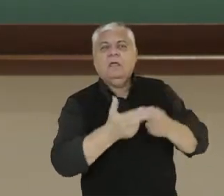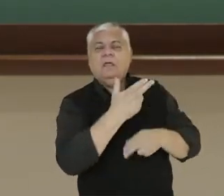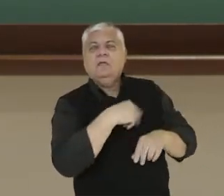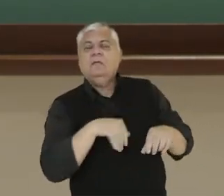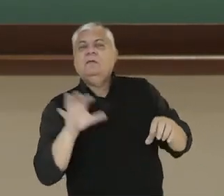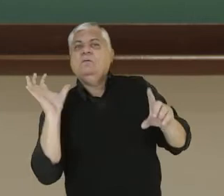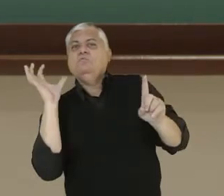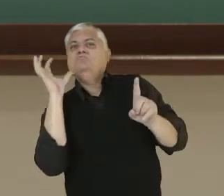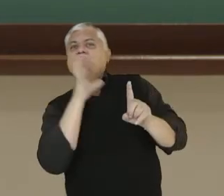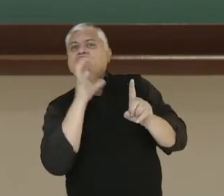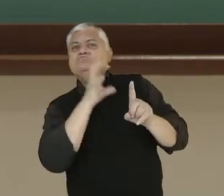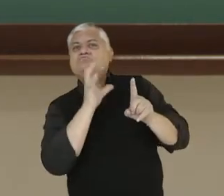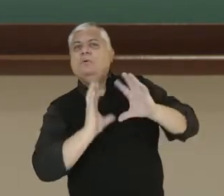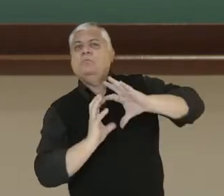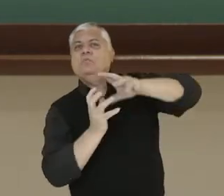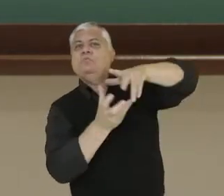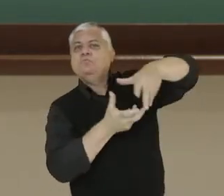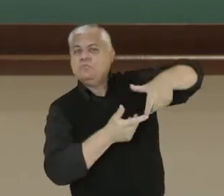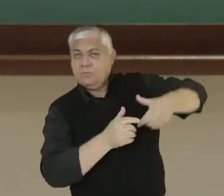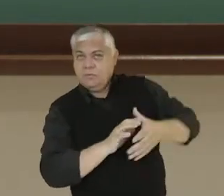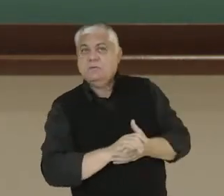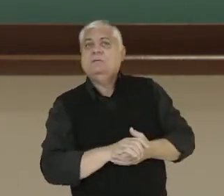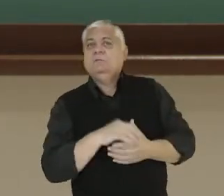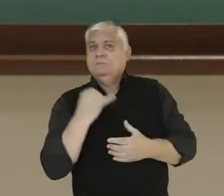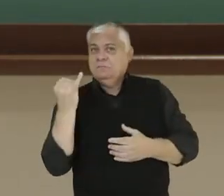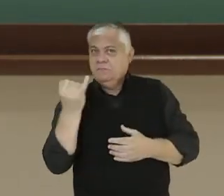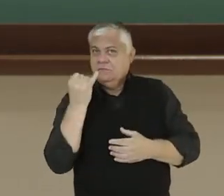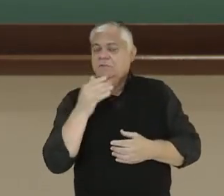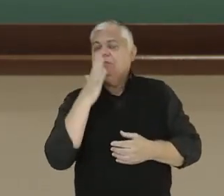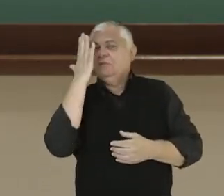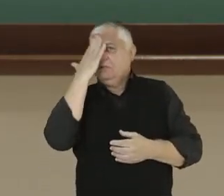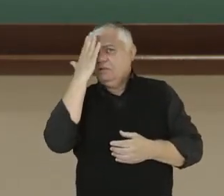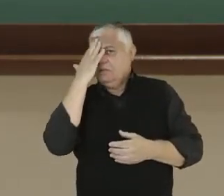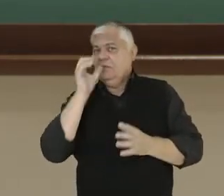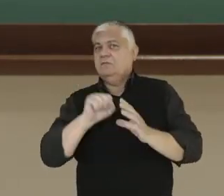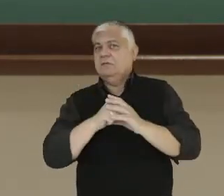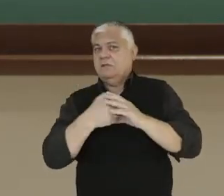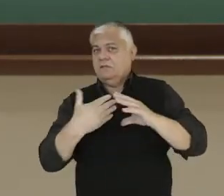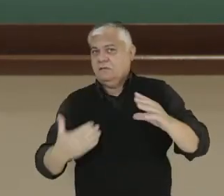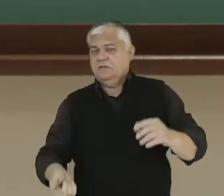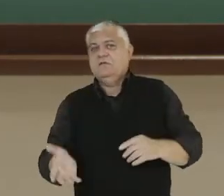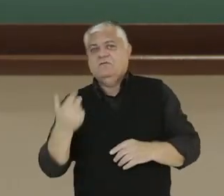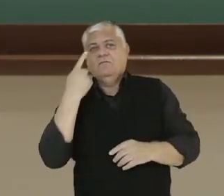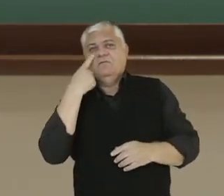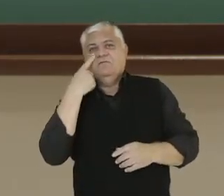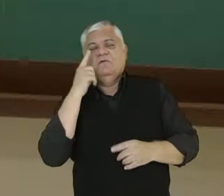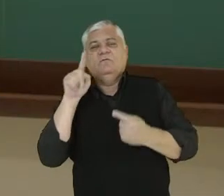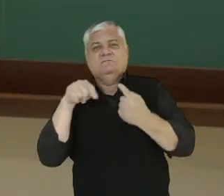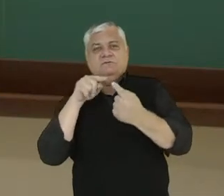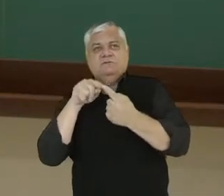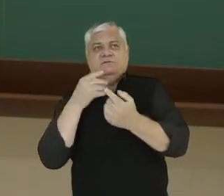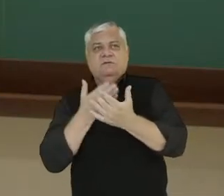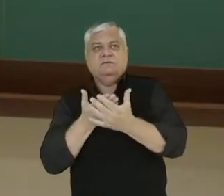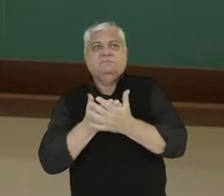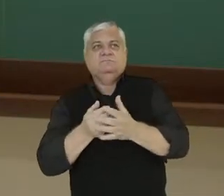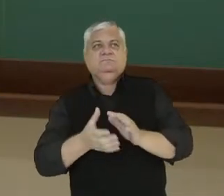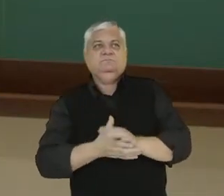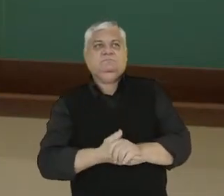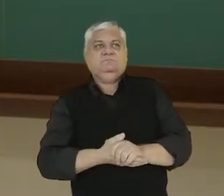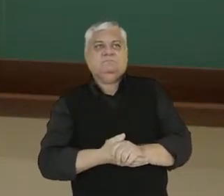influenciar mundialmente, né? Importantíssimo entender essas características. Então vamos juntos ali ao objetivo da nossa